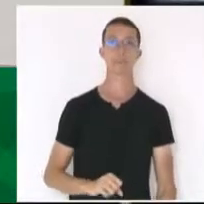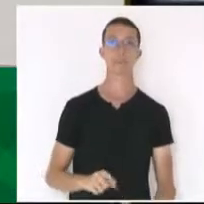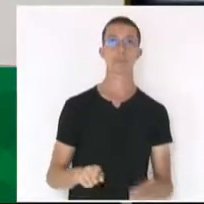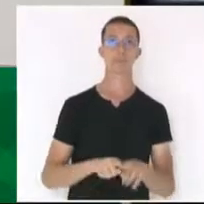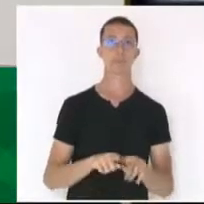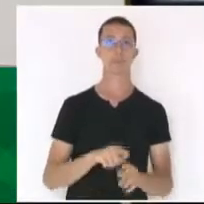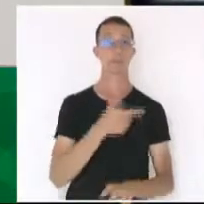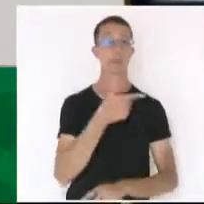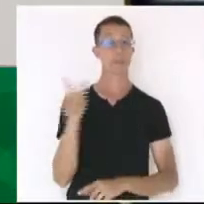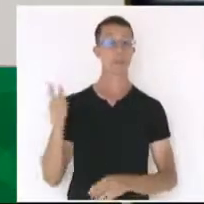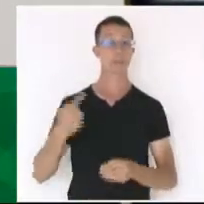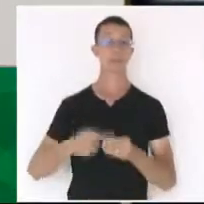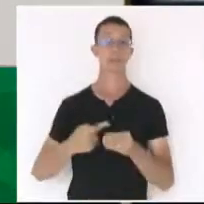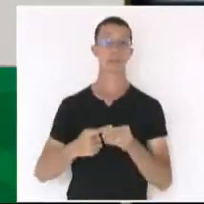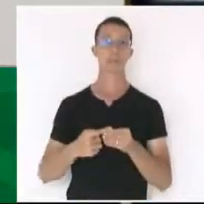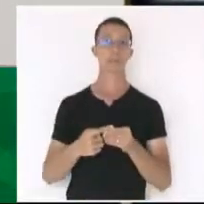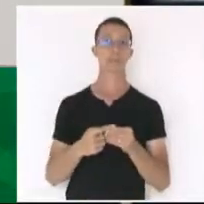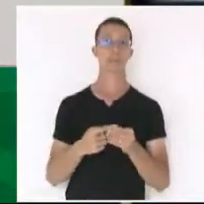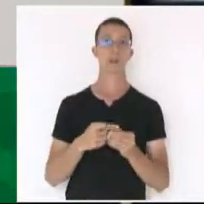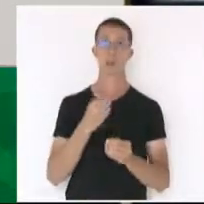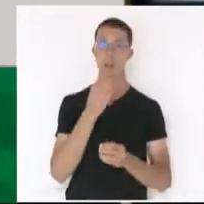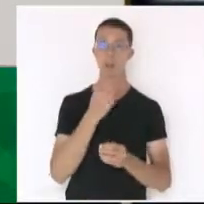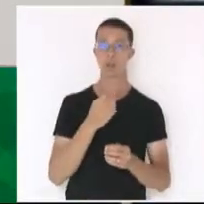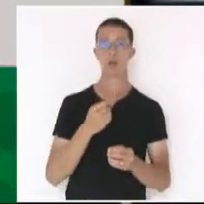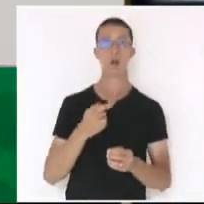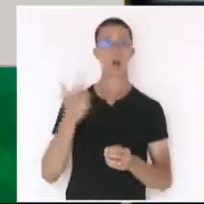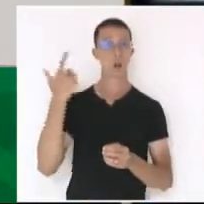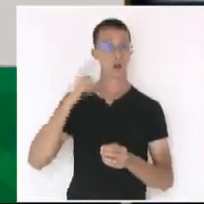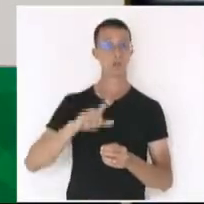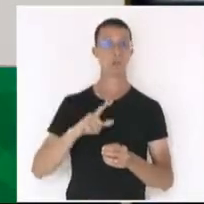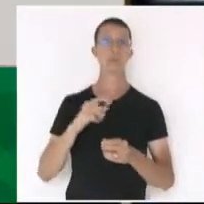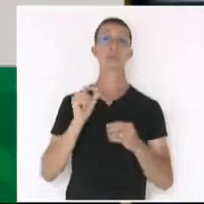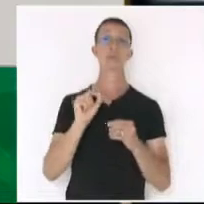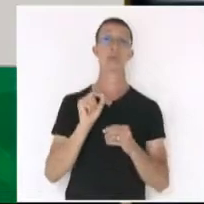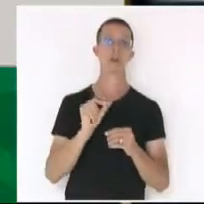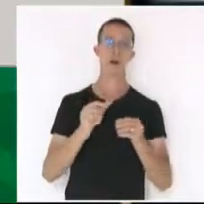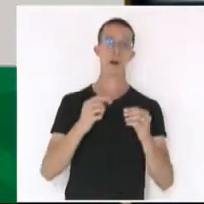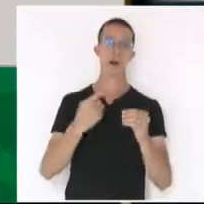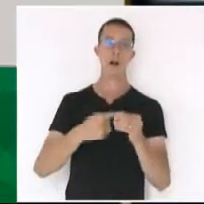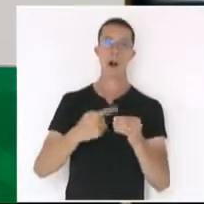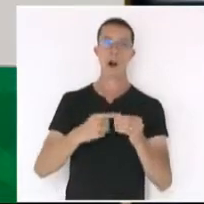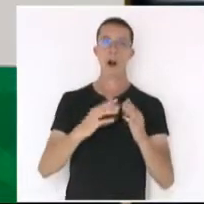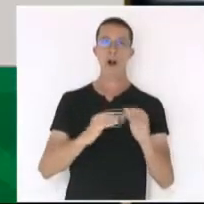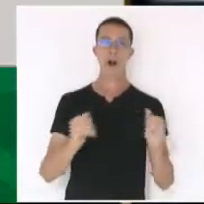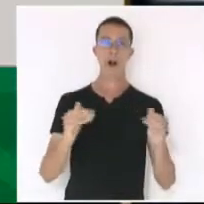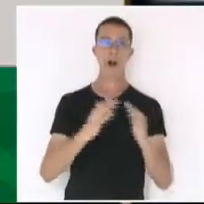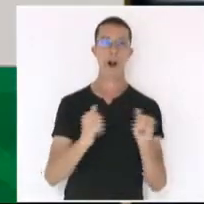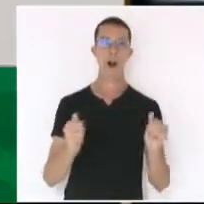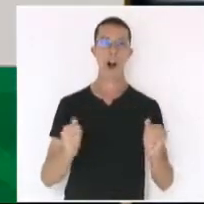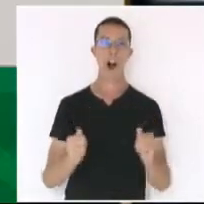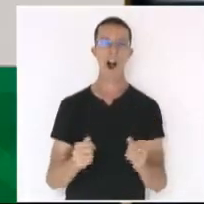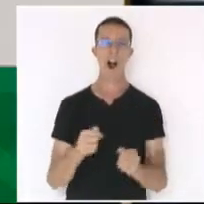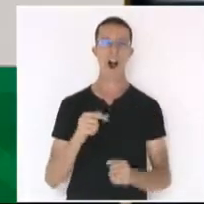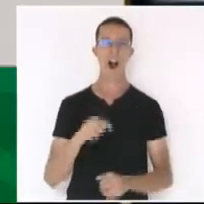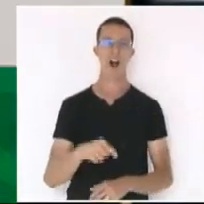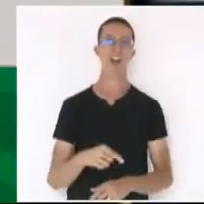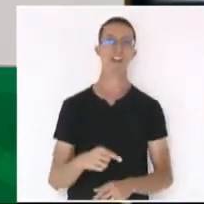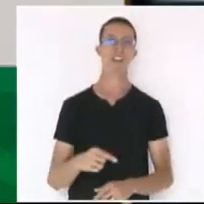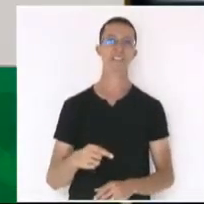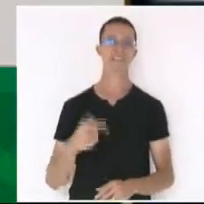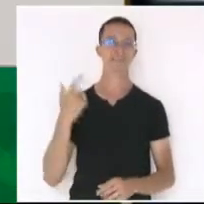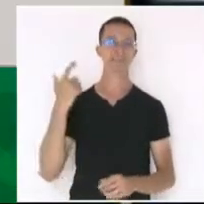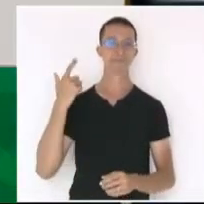município que foi beneficiário foi justamente a minha cidade Brusque quê que foi incluído então para